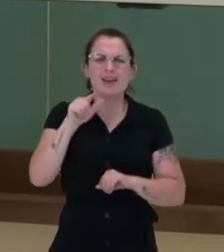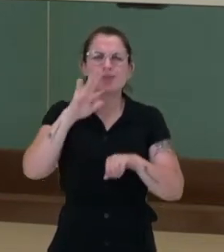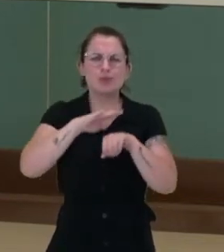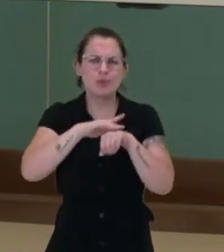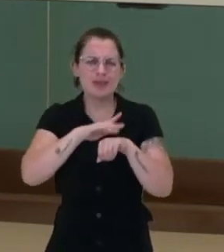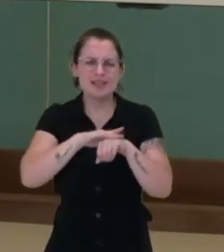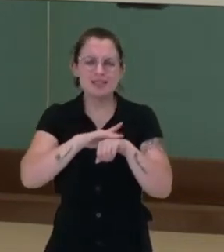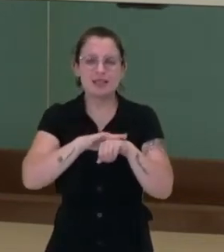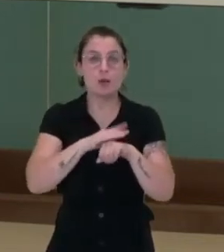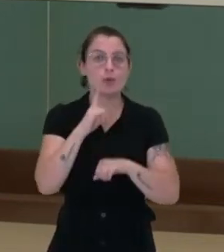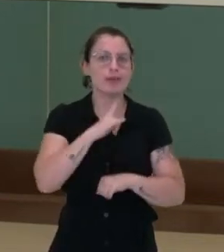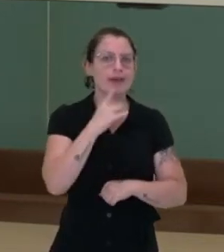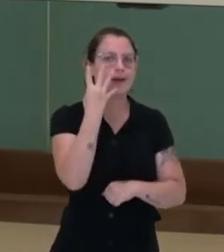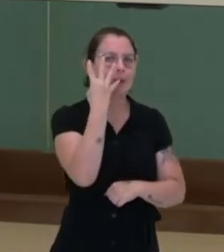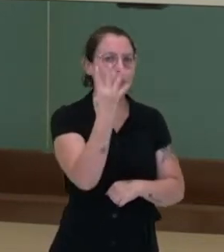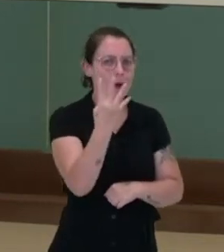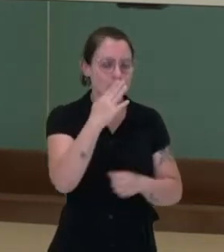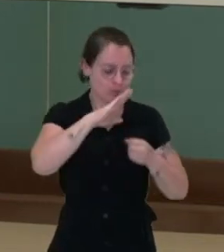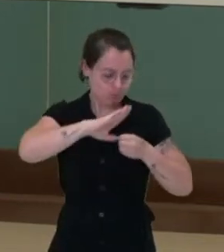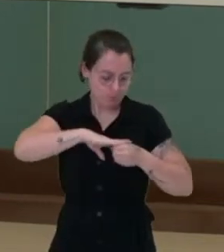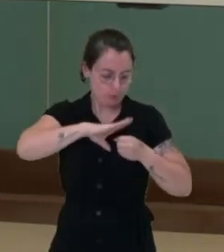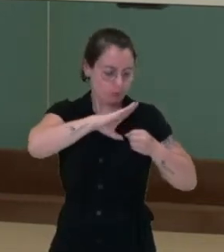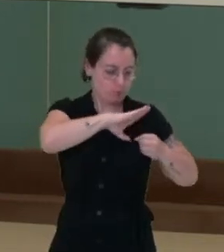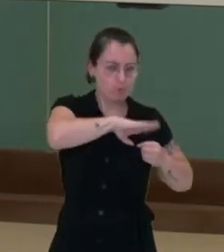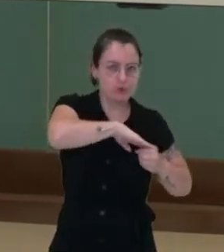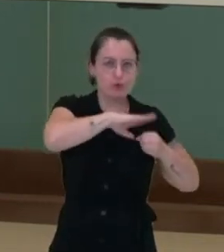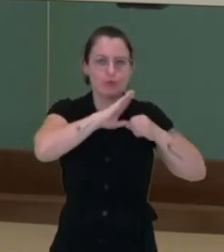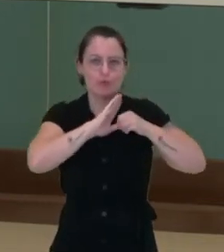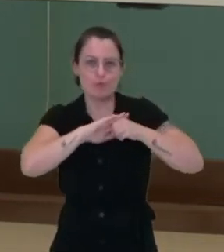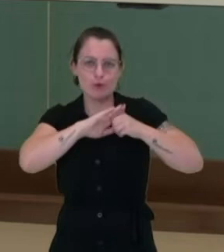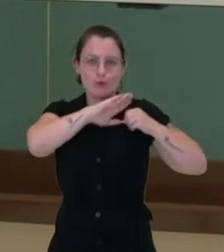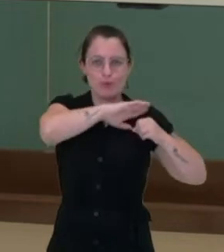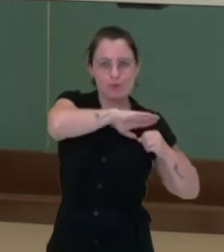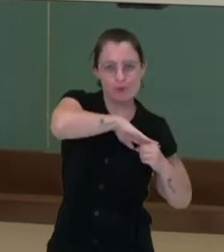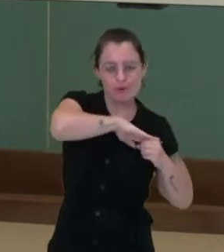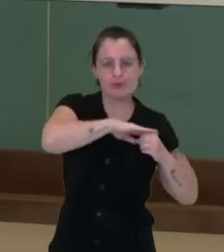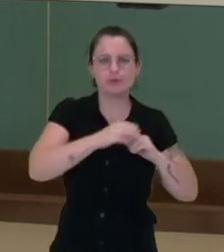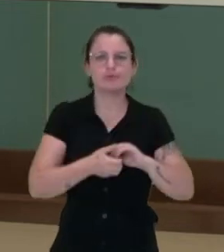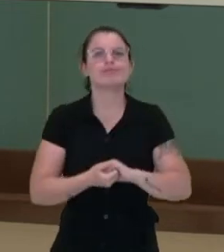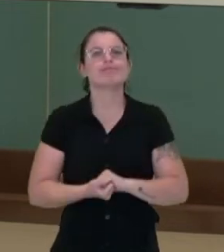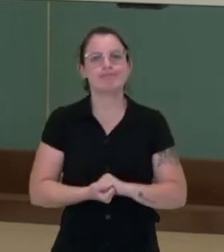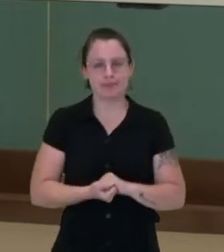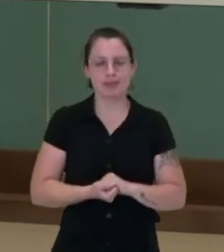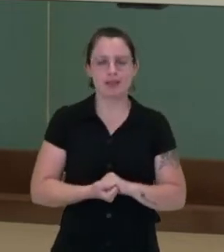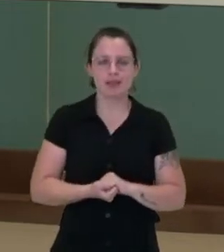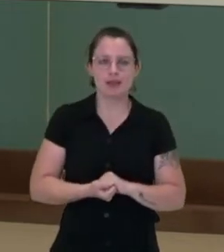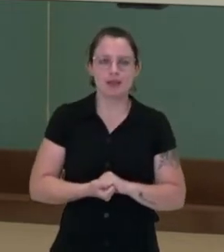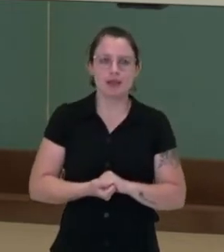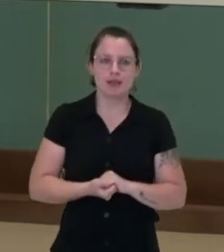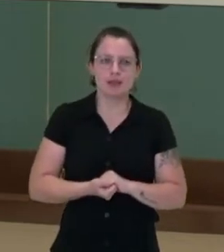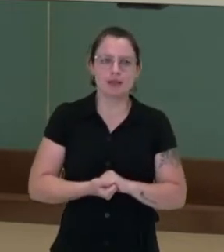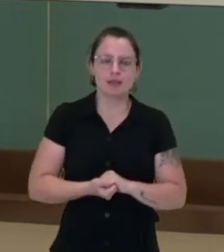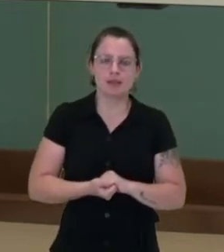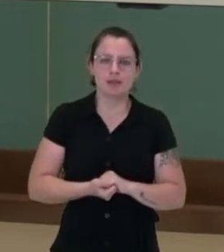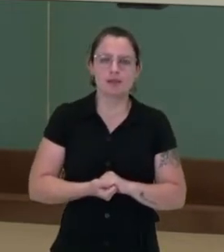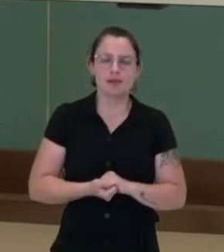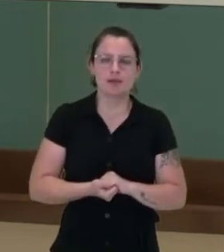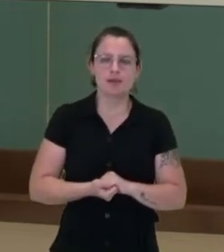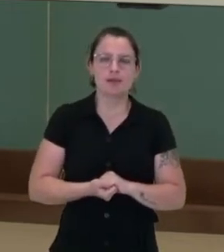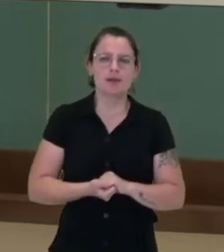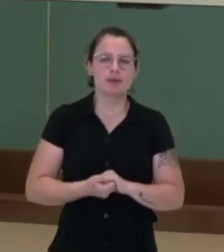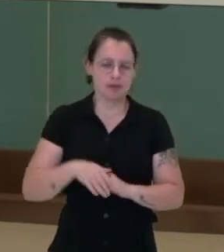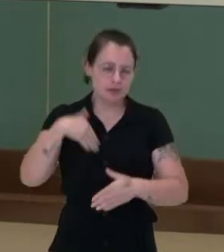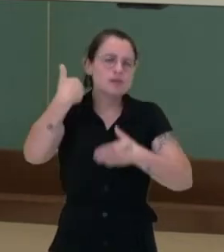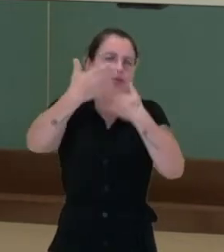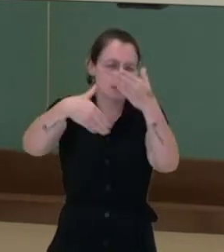afetam alguma das 4 válvulas que controlam o fluxo sanguíneo do nosso coração. Mais para frente, ao